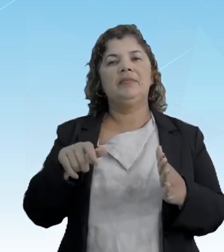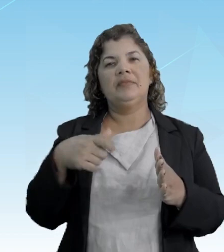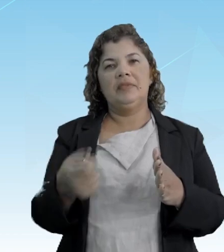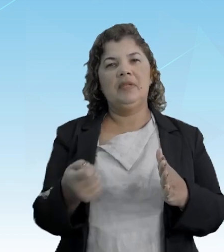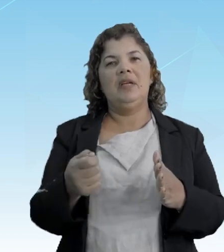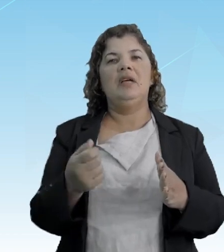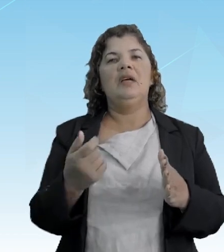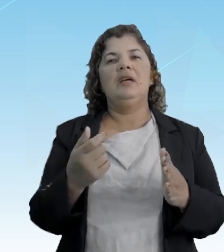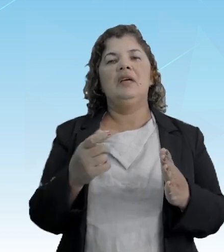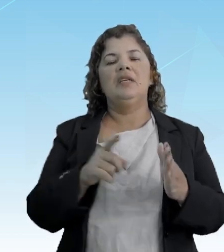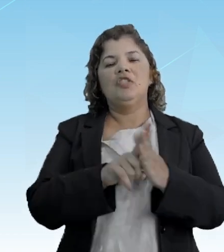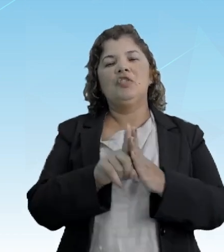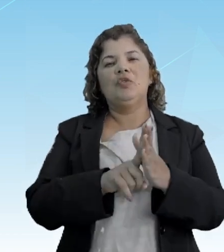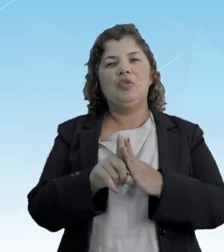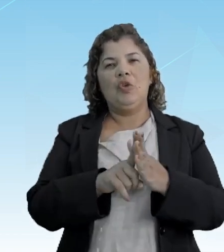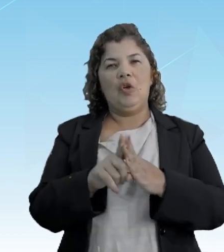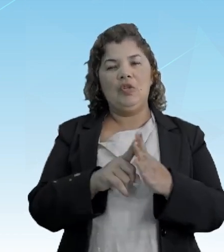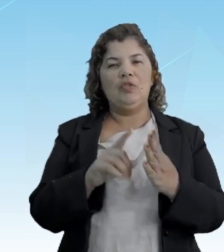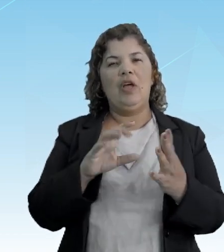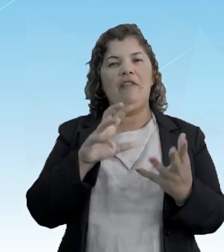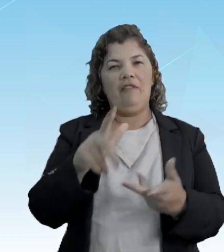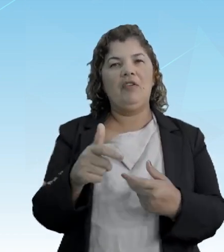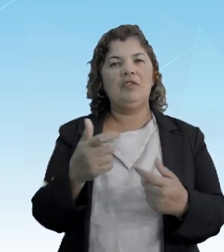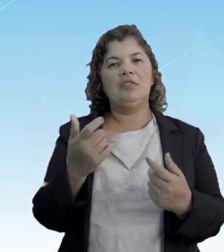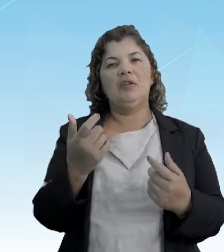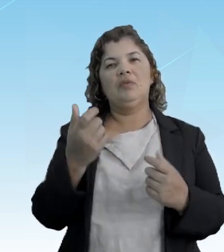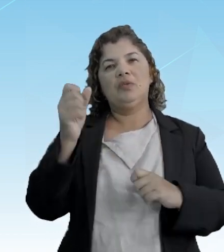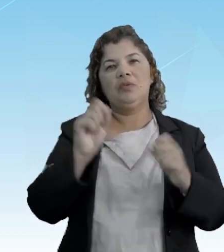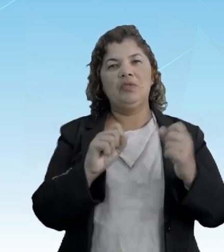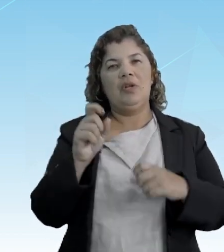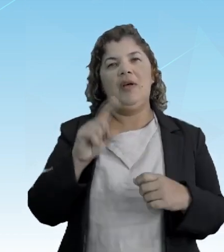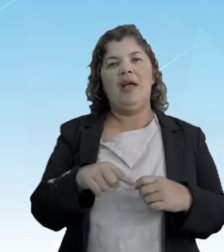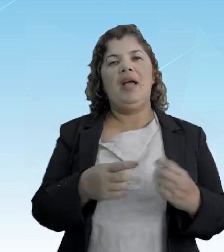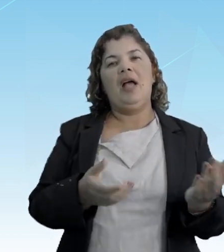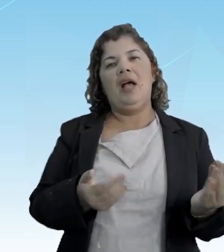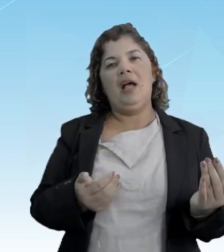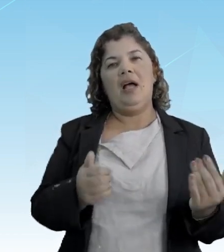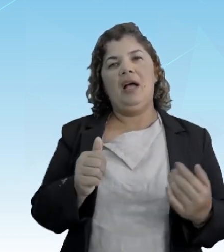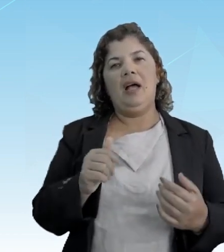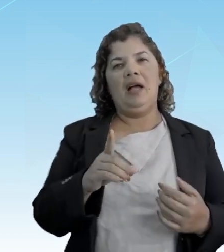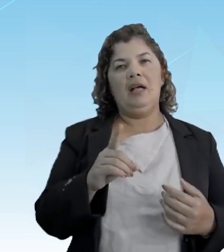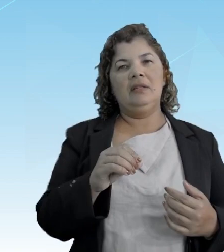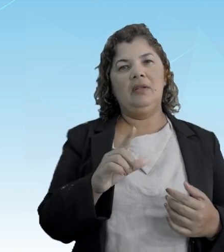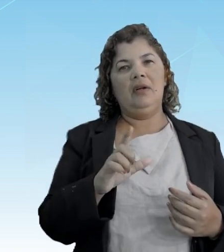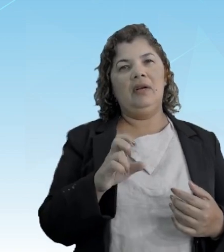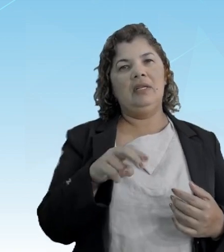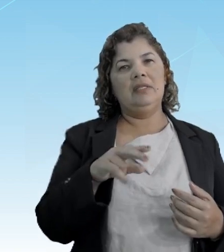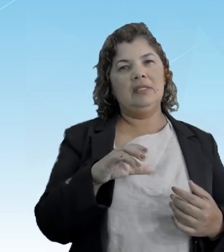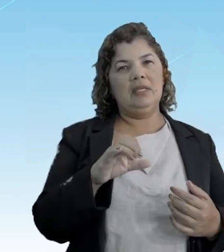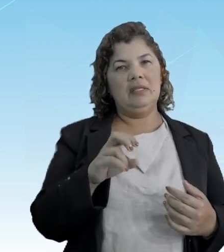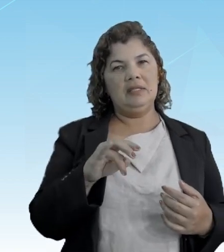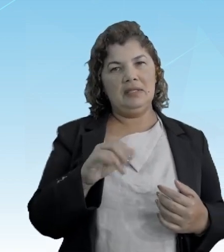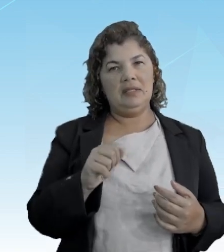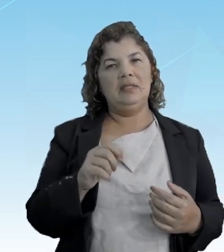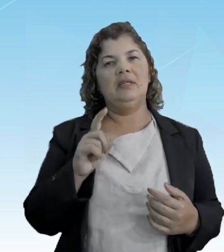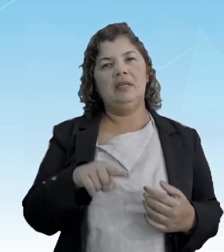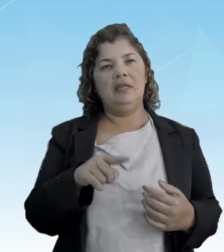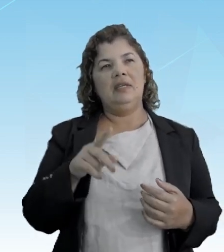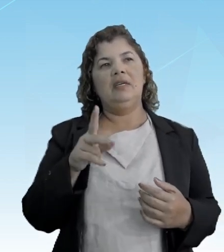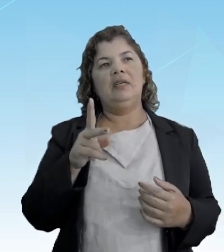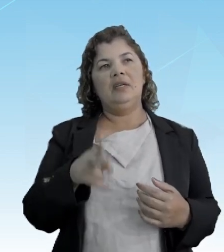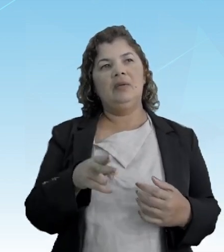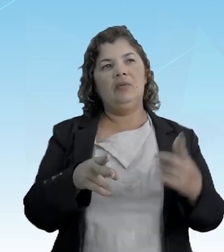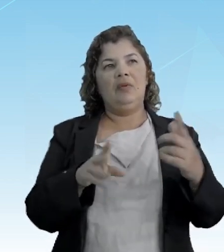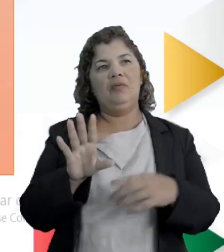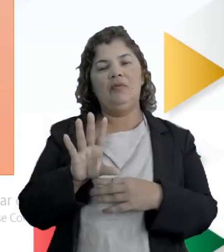Revolução Industrial, a adolescência, a gente fica com 1000 caminhos, como foi aquela foto anterior que o senhor colocou, professor. Mais uma